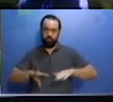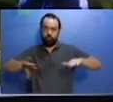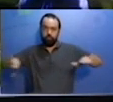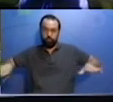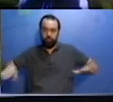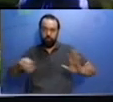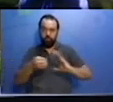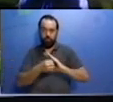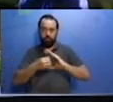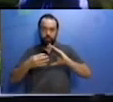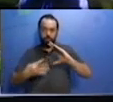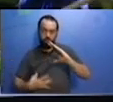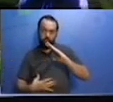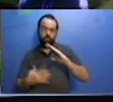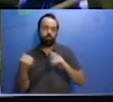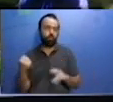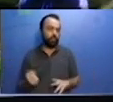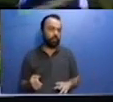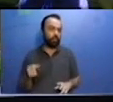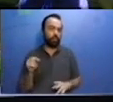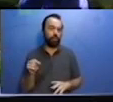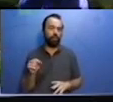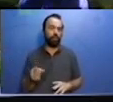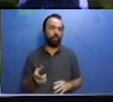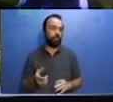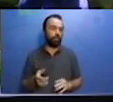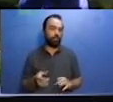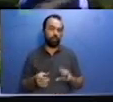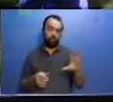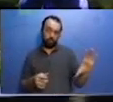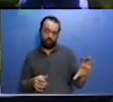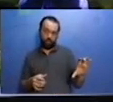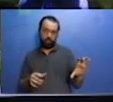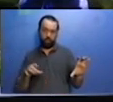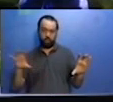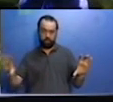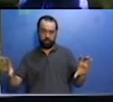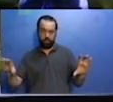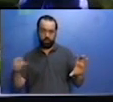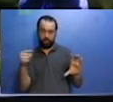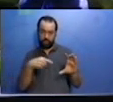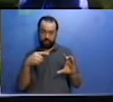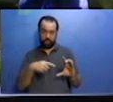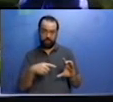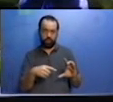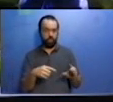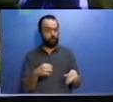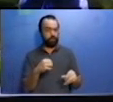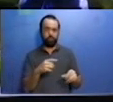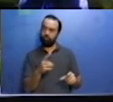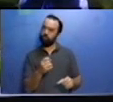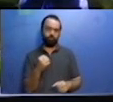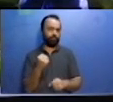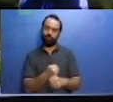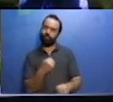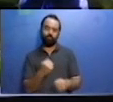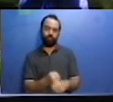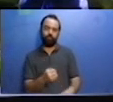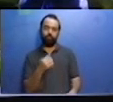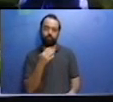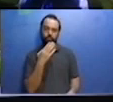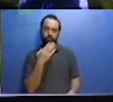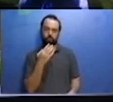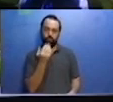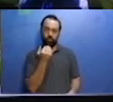fungos dos vegetais das plantas é que são seres heterótrofos, ou seja, não fabricam o próprio alimento.